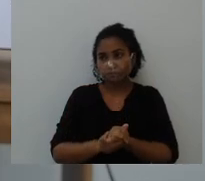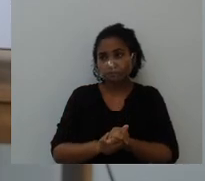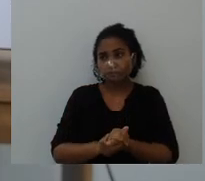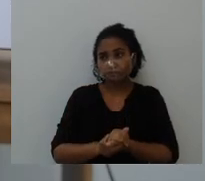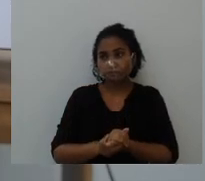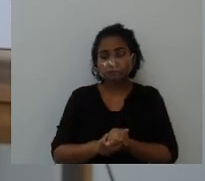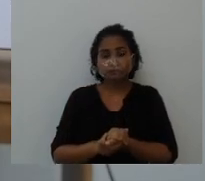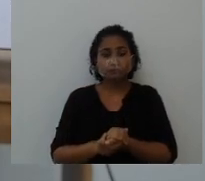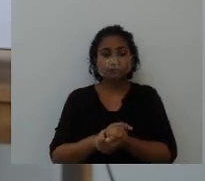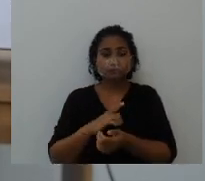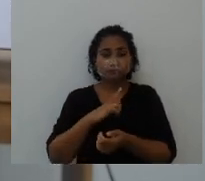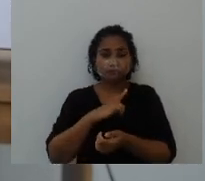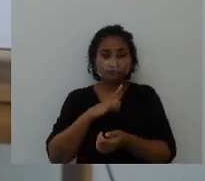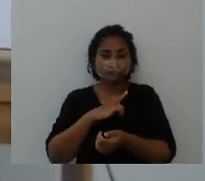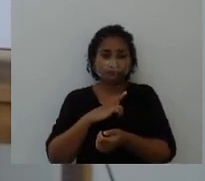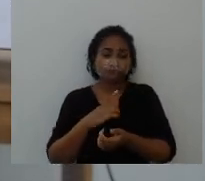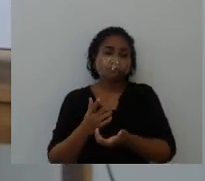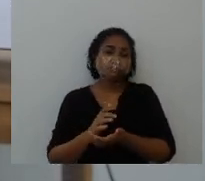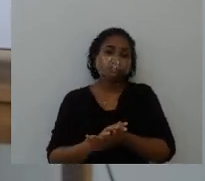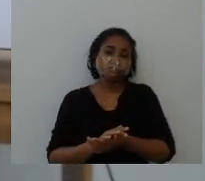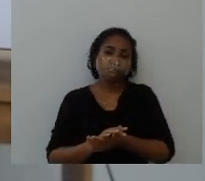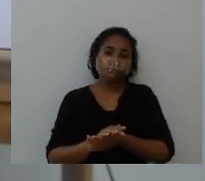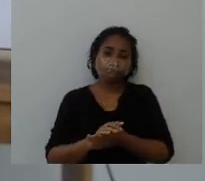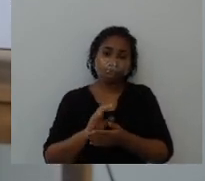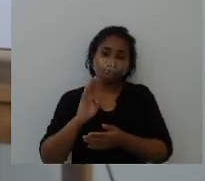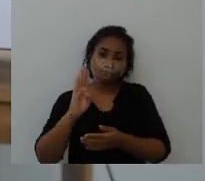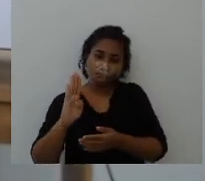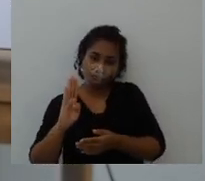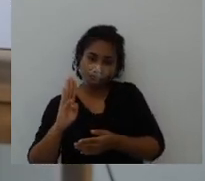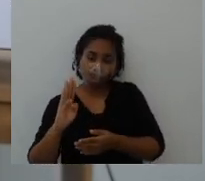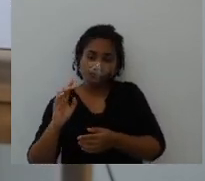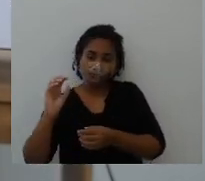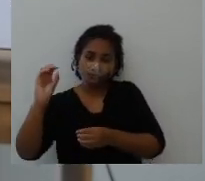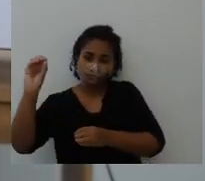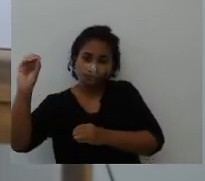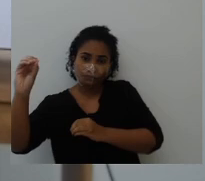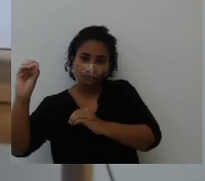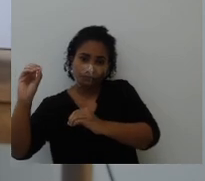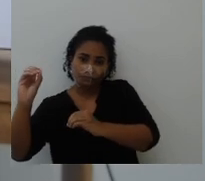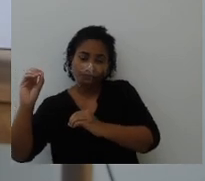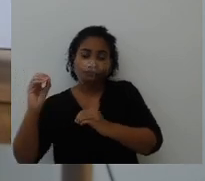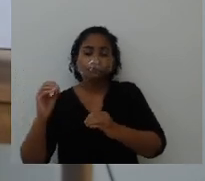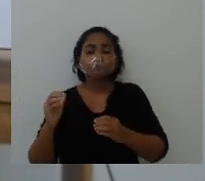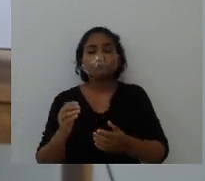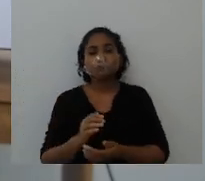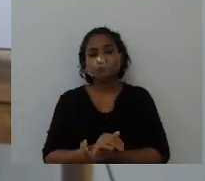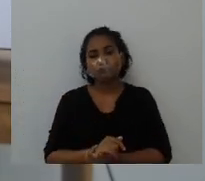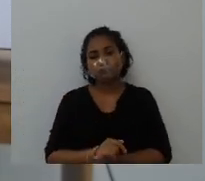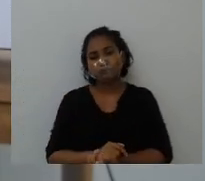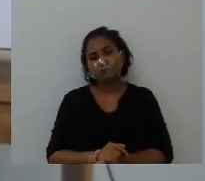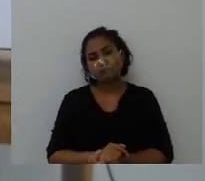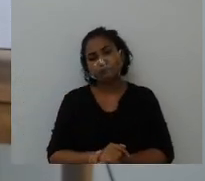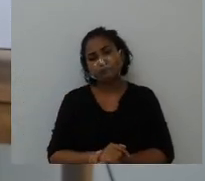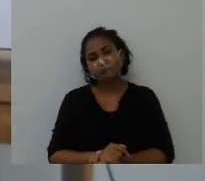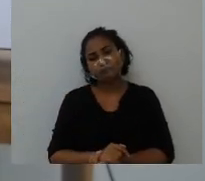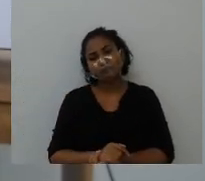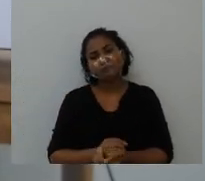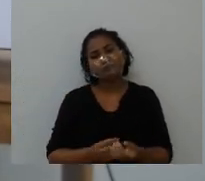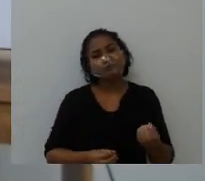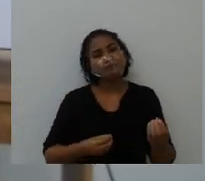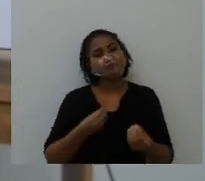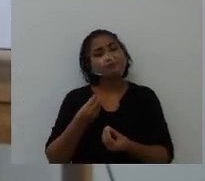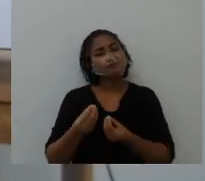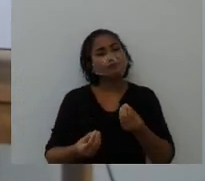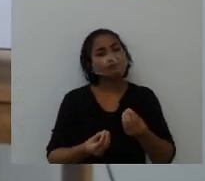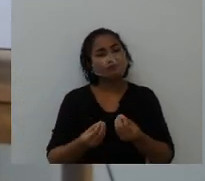Você tem o fio aqui em A, você tem um fio aqui em B e você tem um fio aqui no meio. Só que, como você está